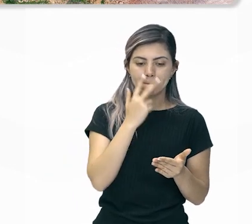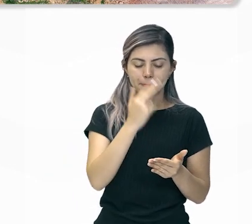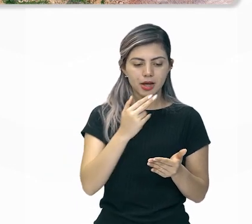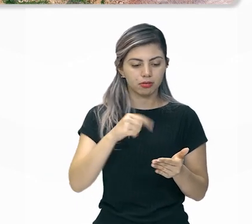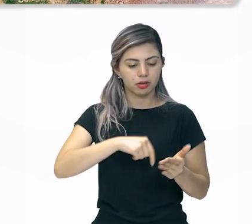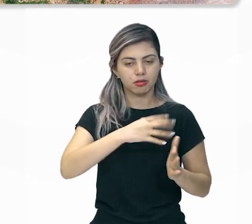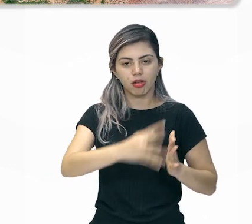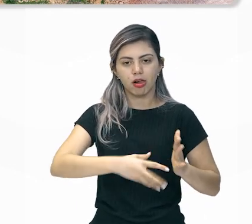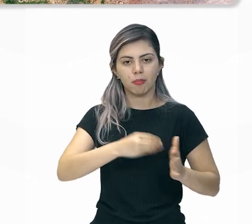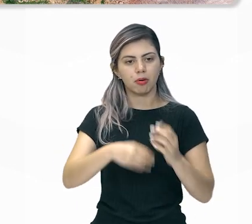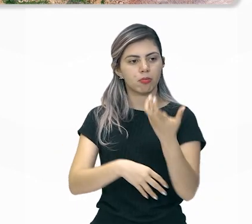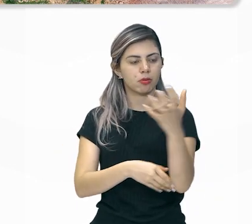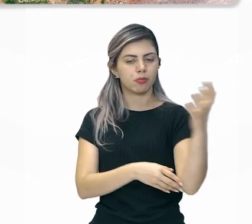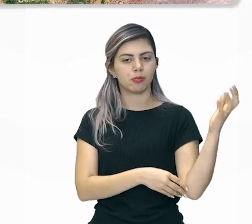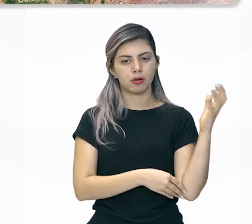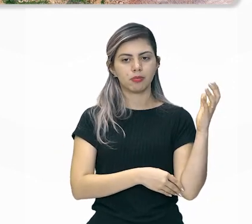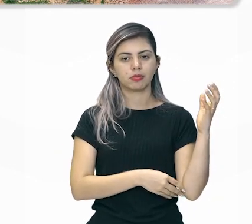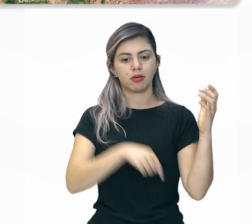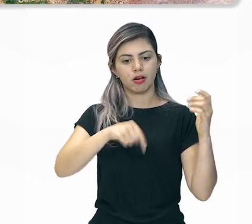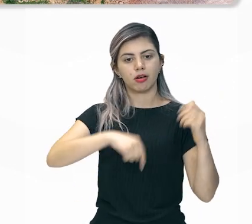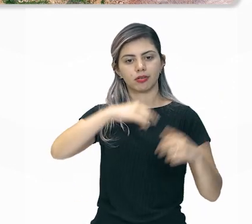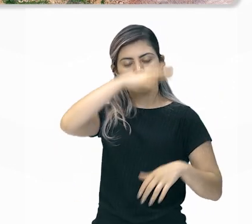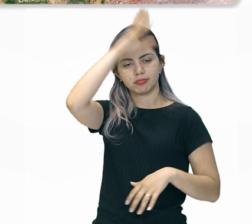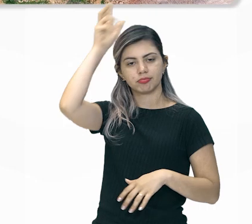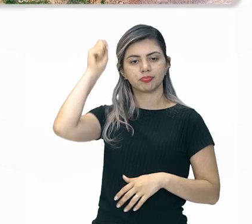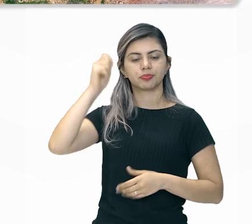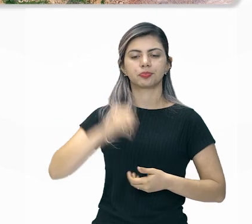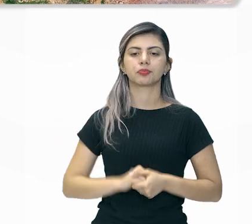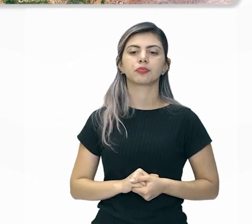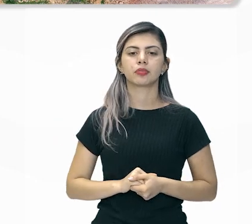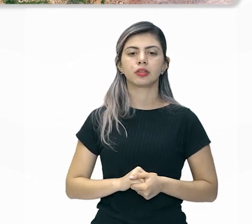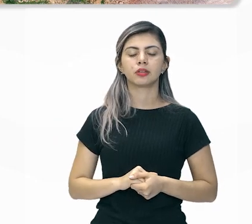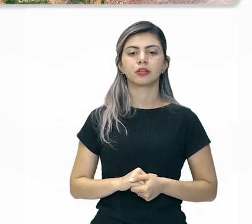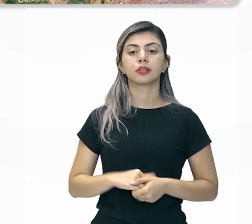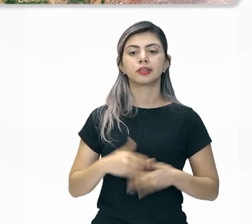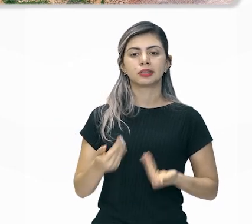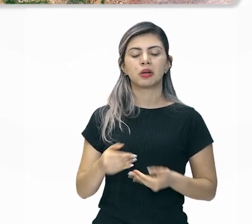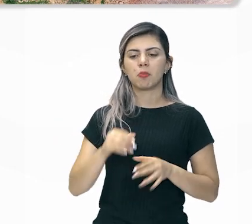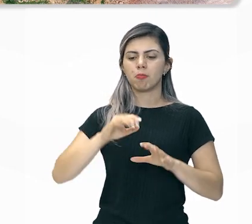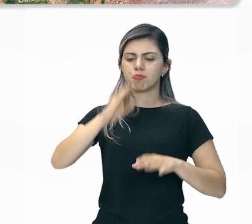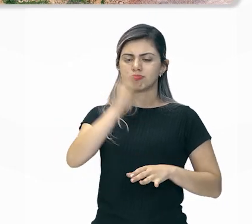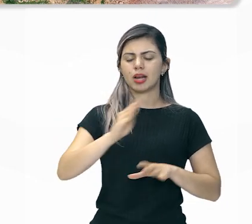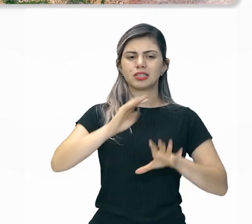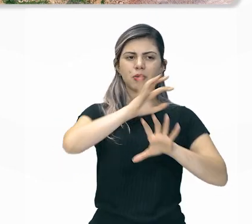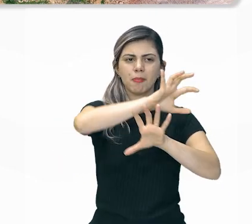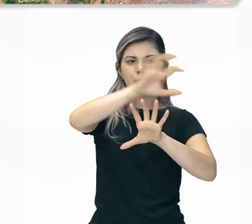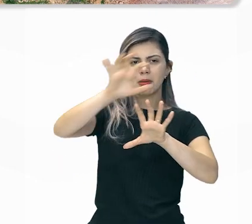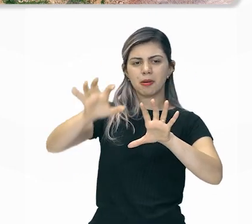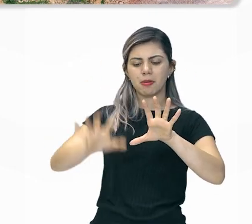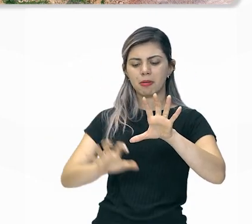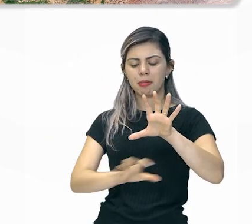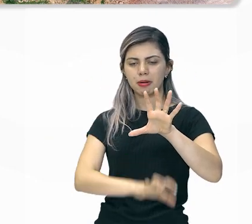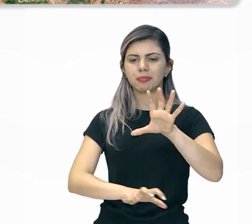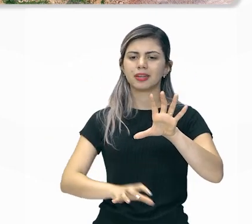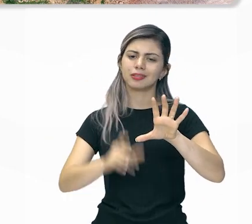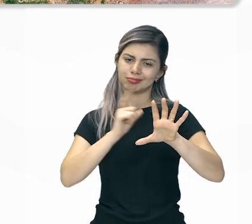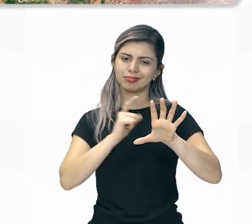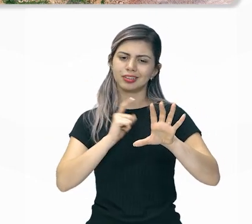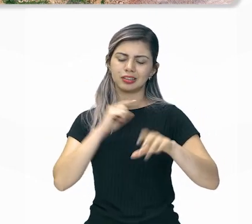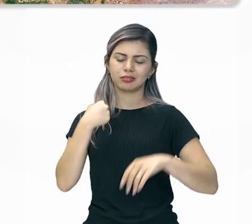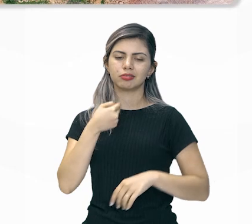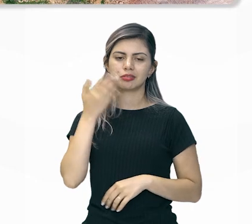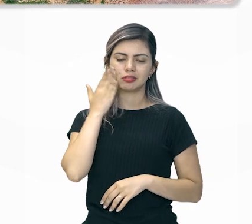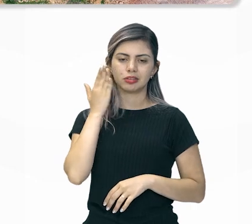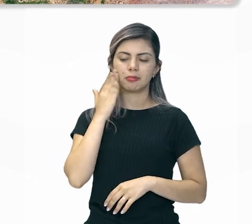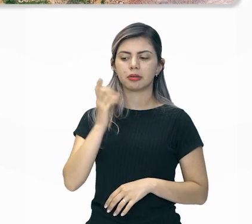ali não só a soja, né, mas no centro-oeste brasileiro e no Brasil, boa parte do Brasil também, a gente tem a implantação